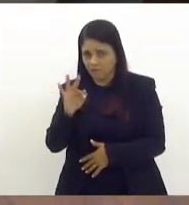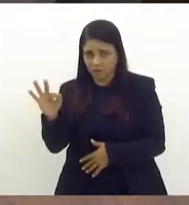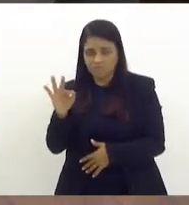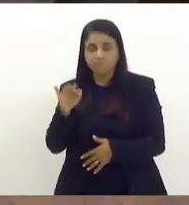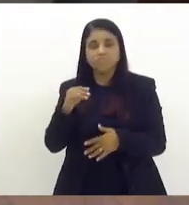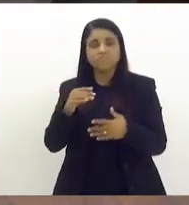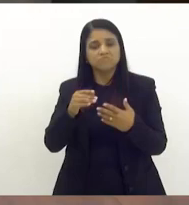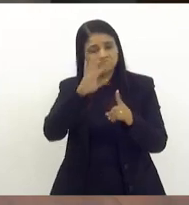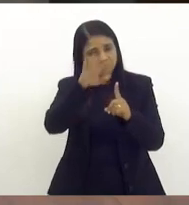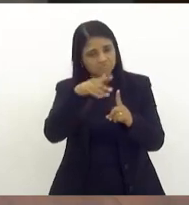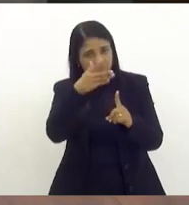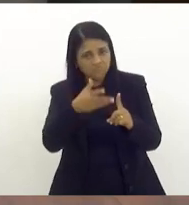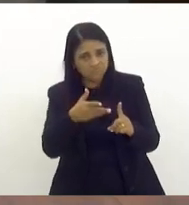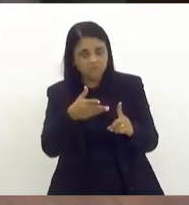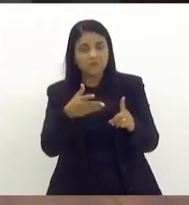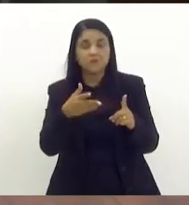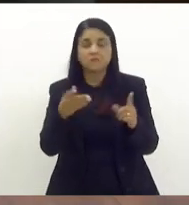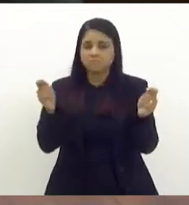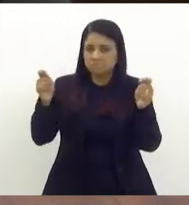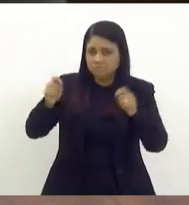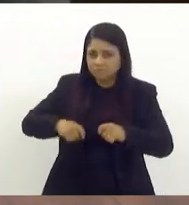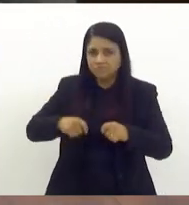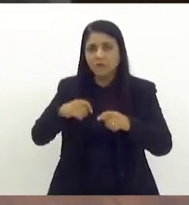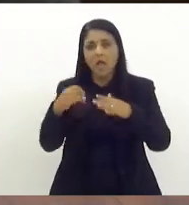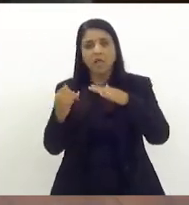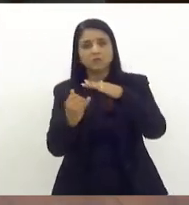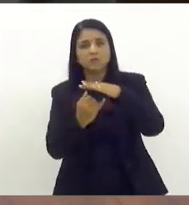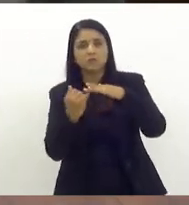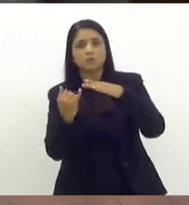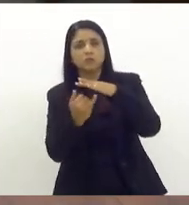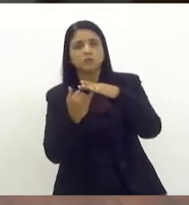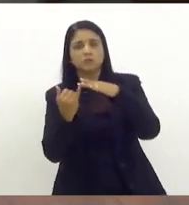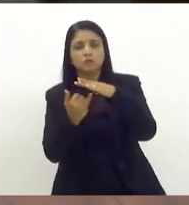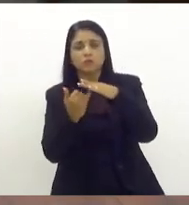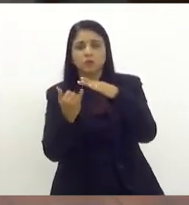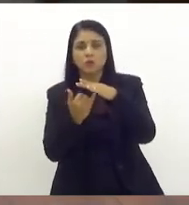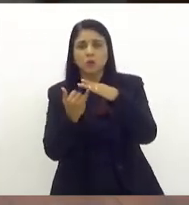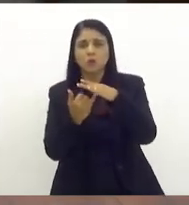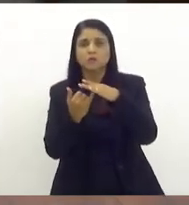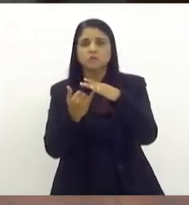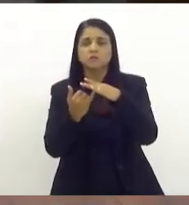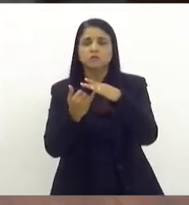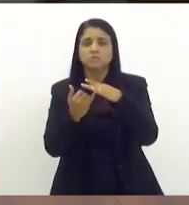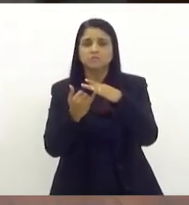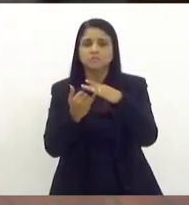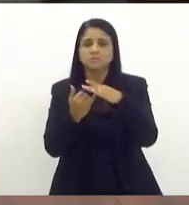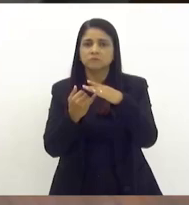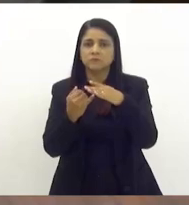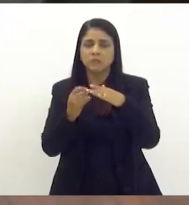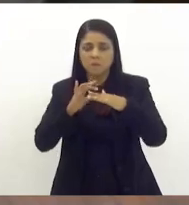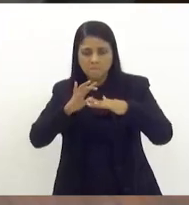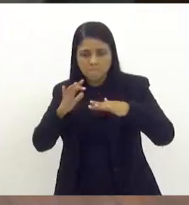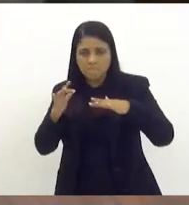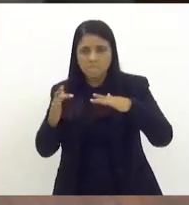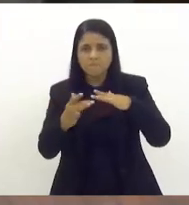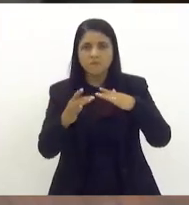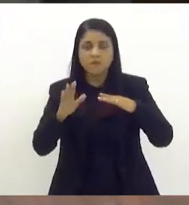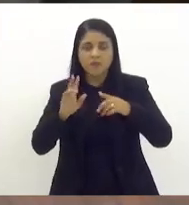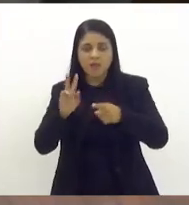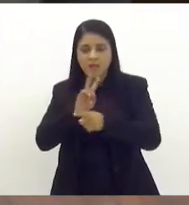da gente fazer com que essas instituições que fazem parte da rede de proteção